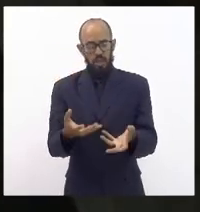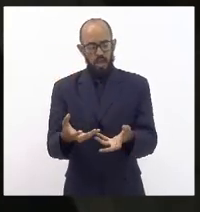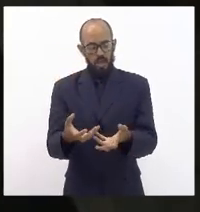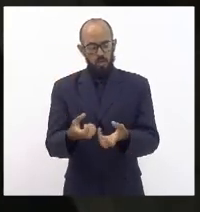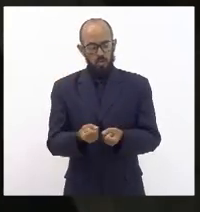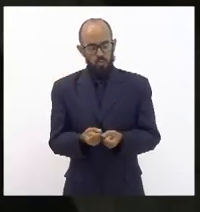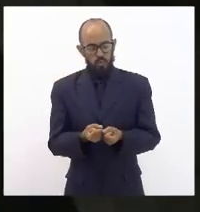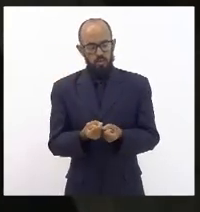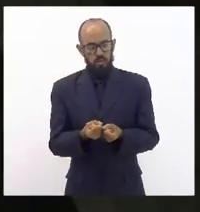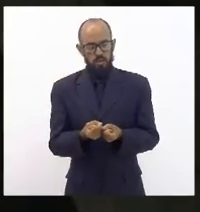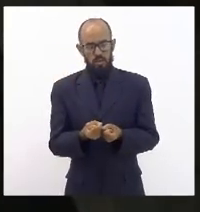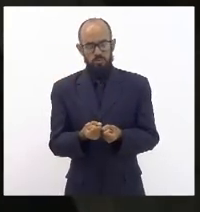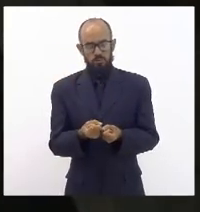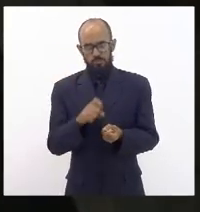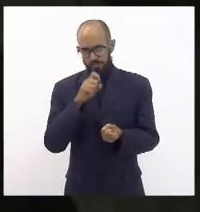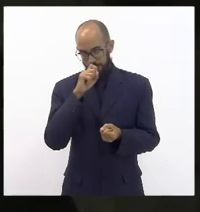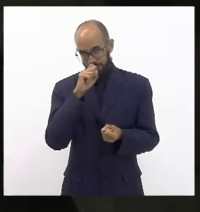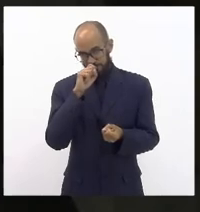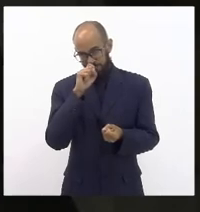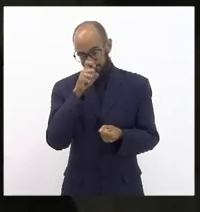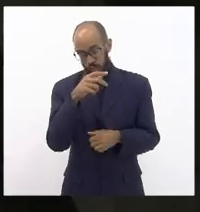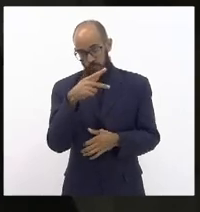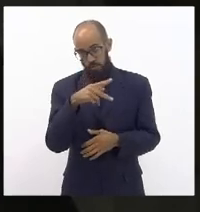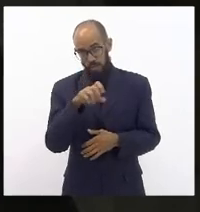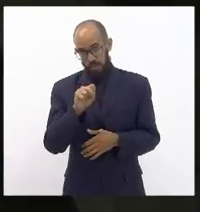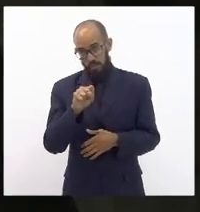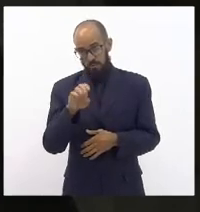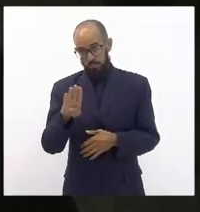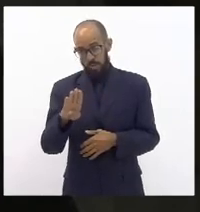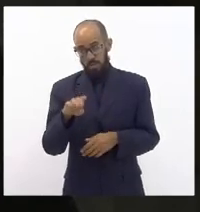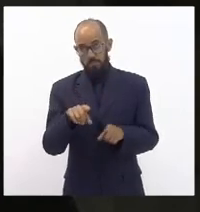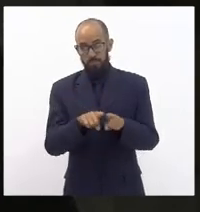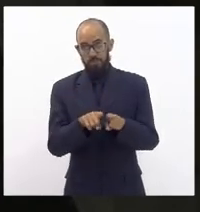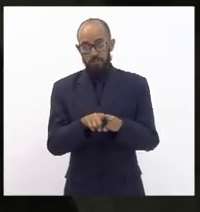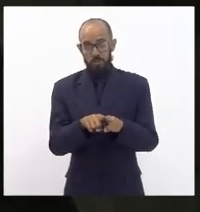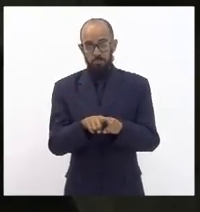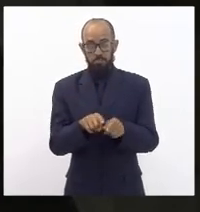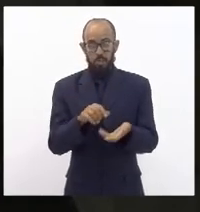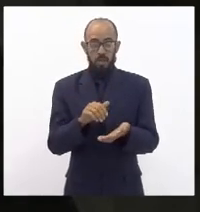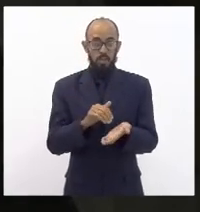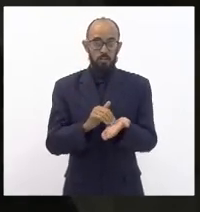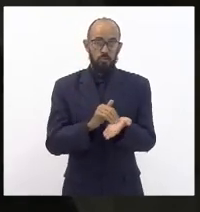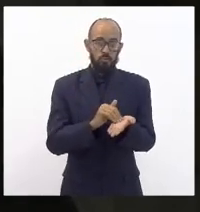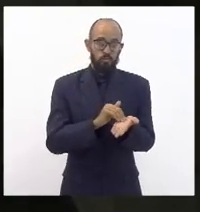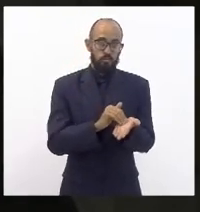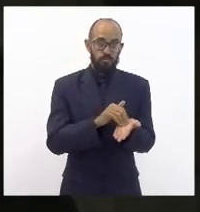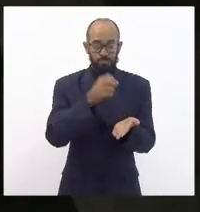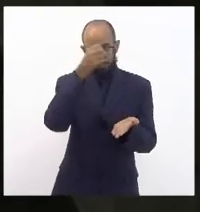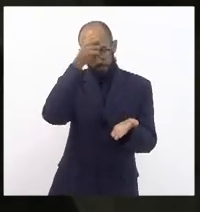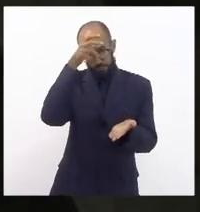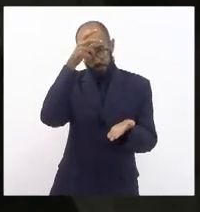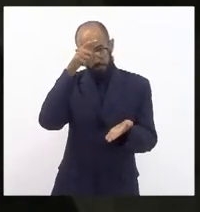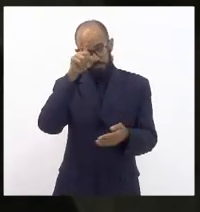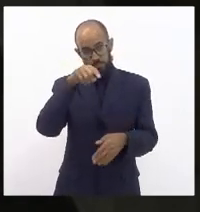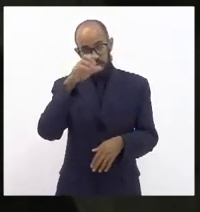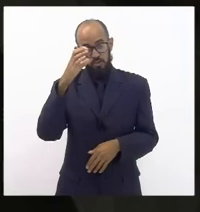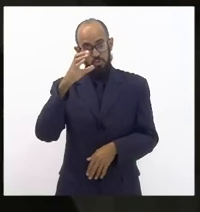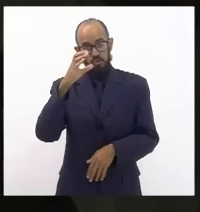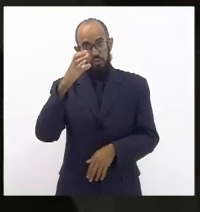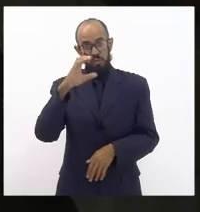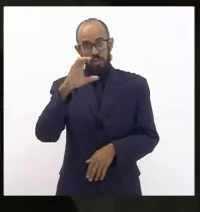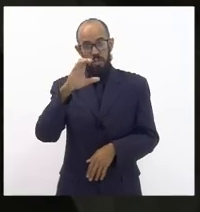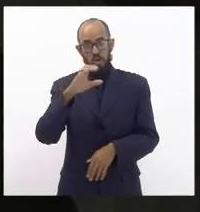que tenham recebido do PSB do diretório municipal onde me inscrevo para diretório de Niterói